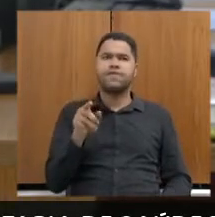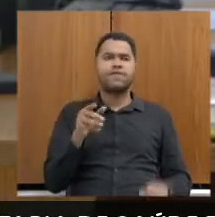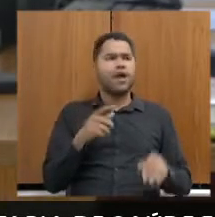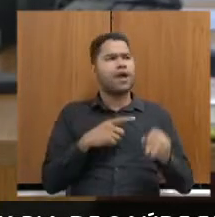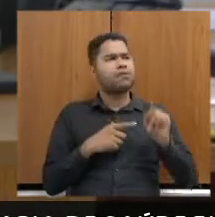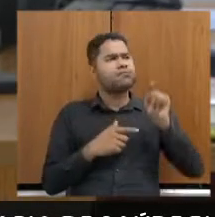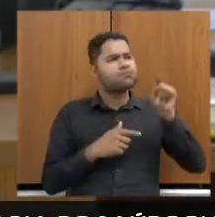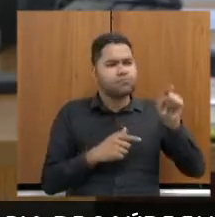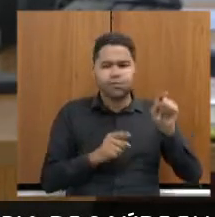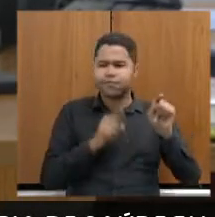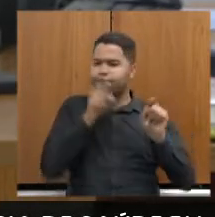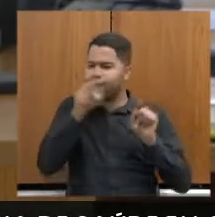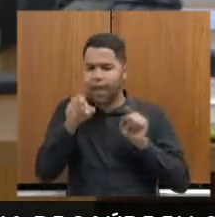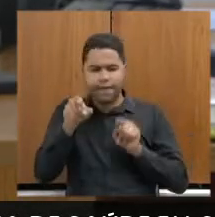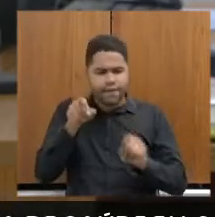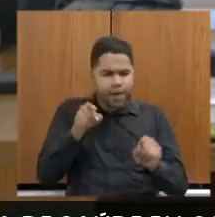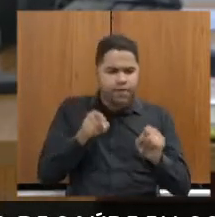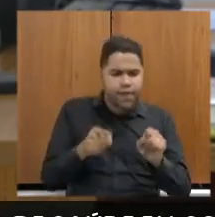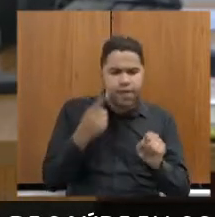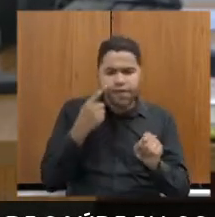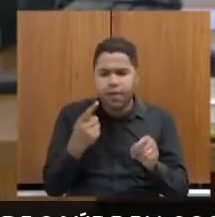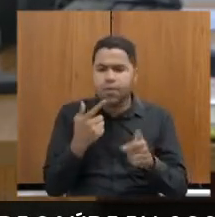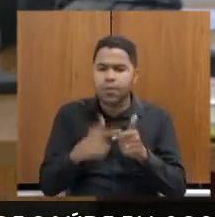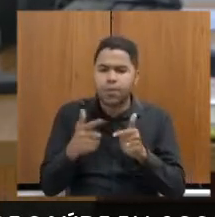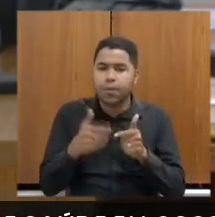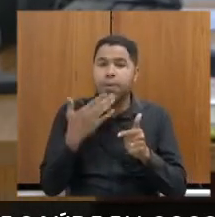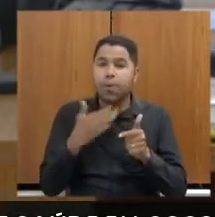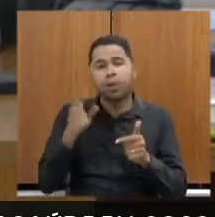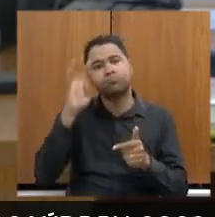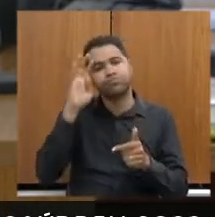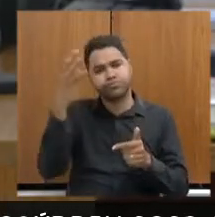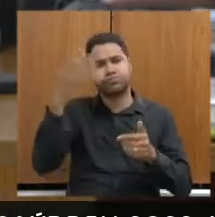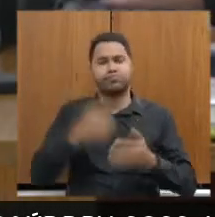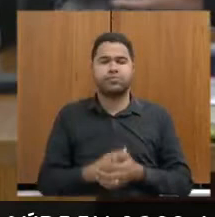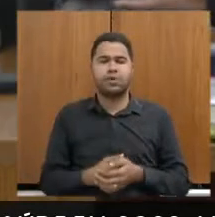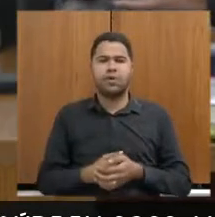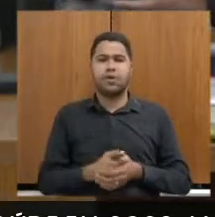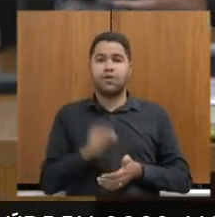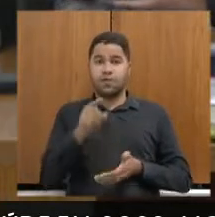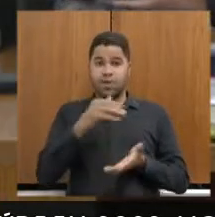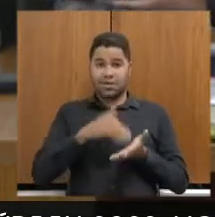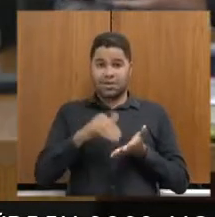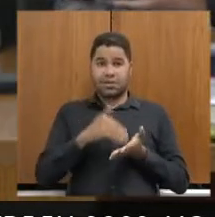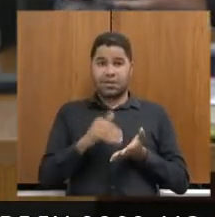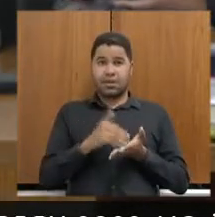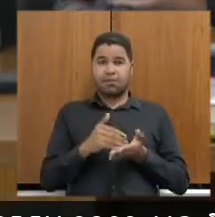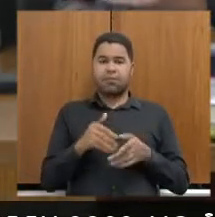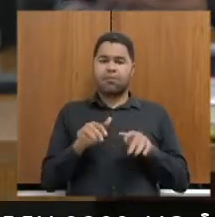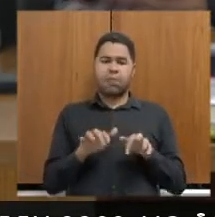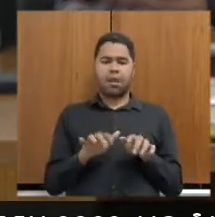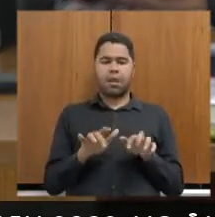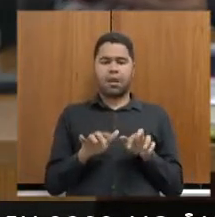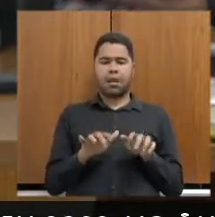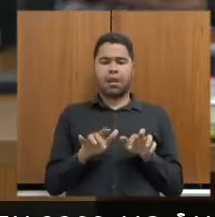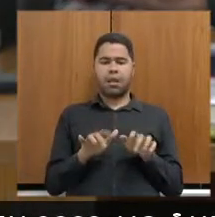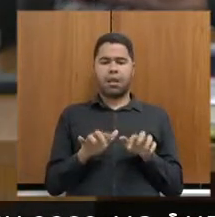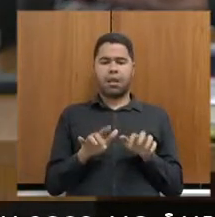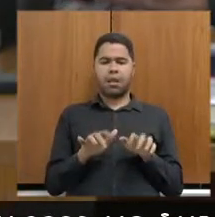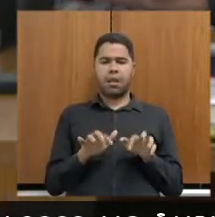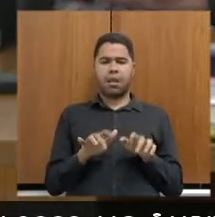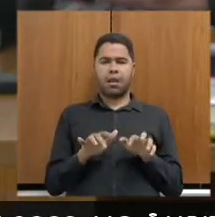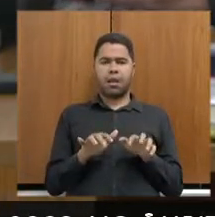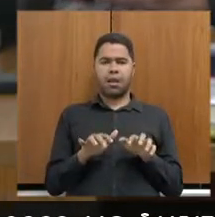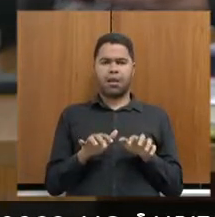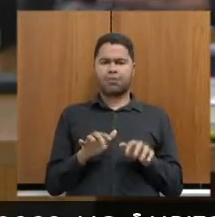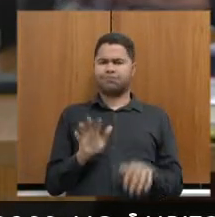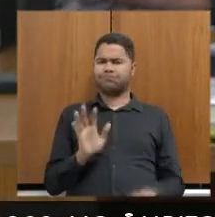ponta você vai entender com que o problema e essa função você não é um secretário que fica sentadinho no gabinete e